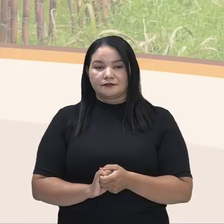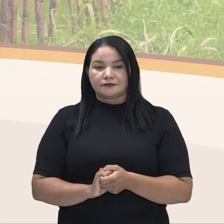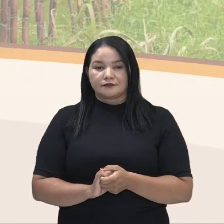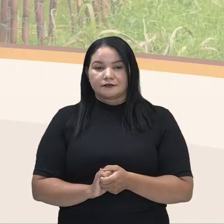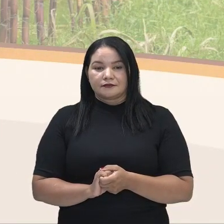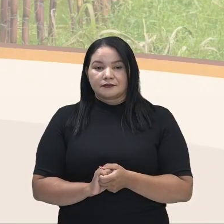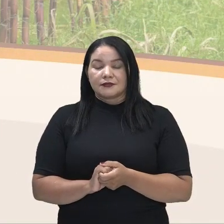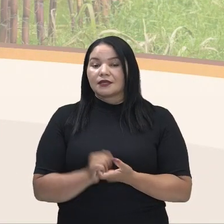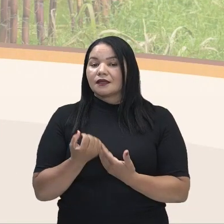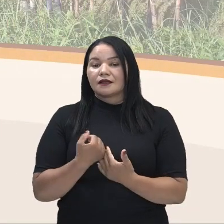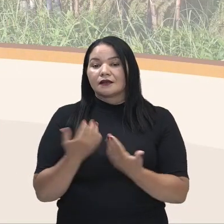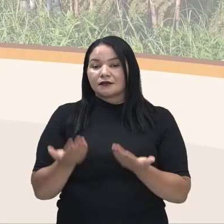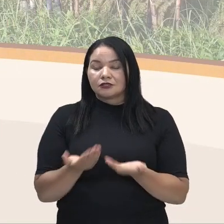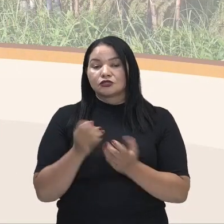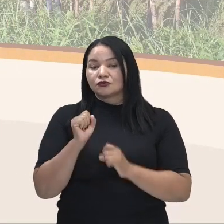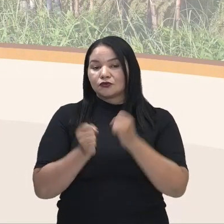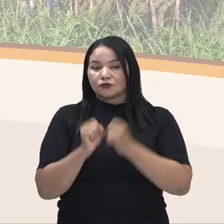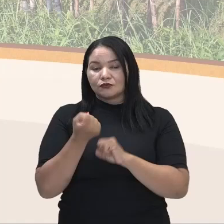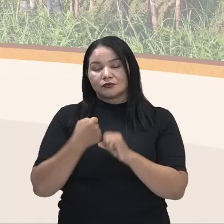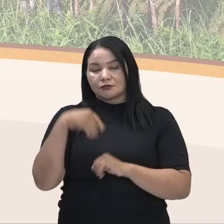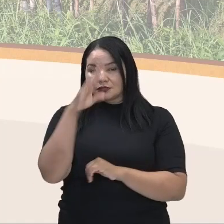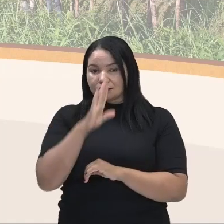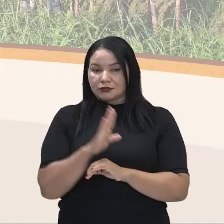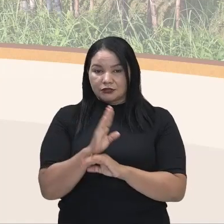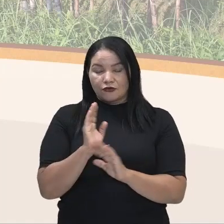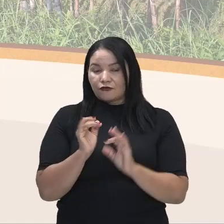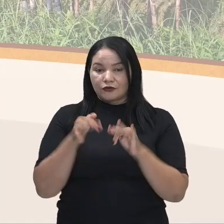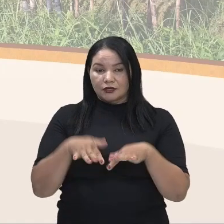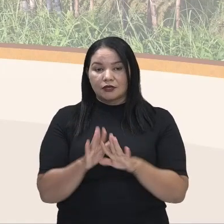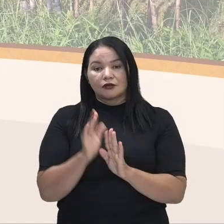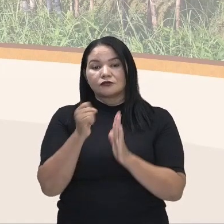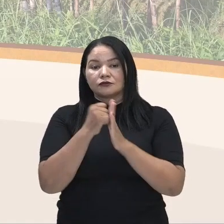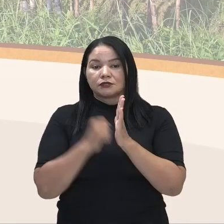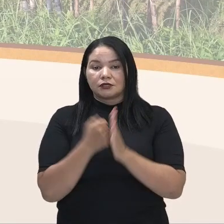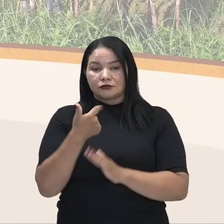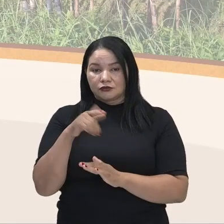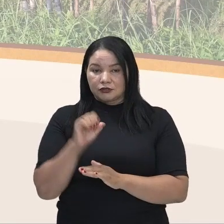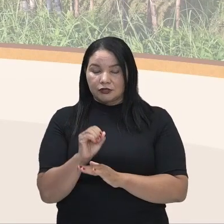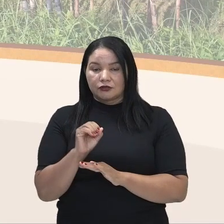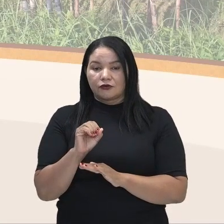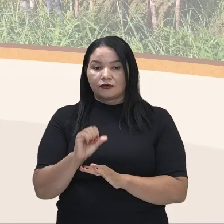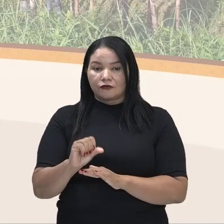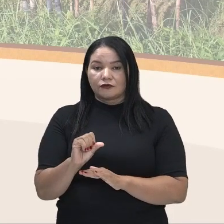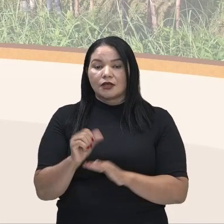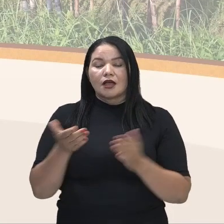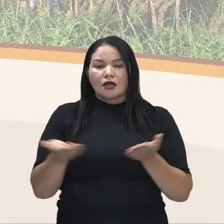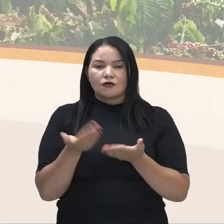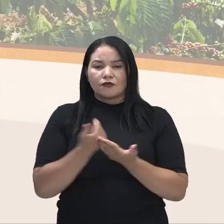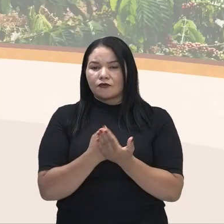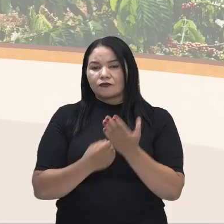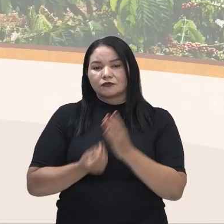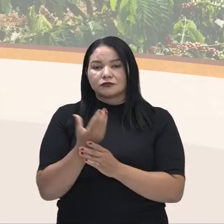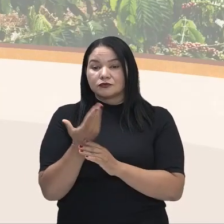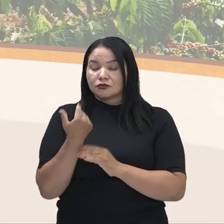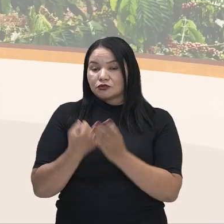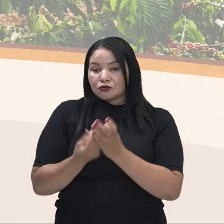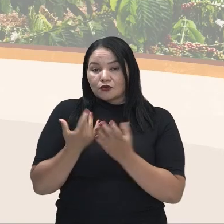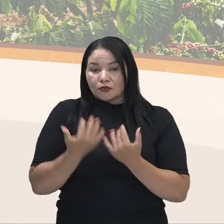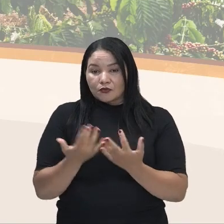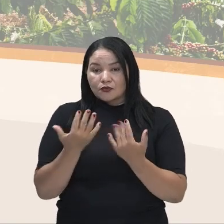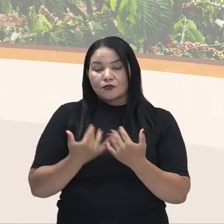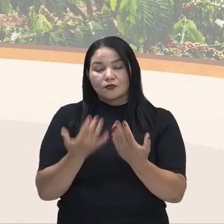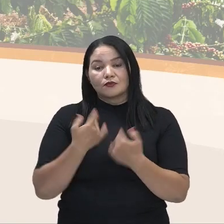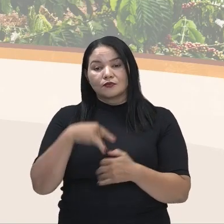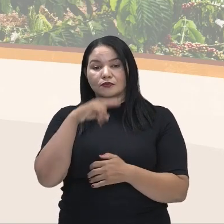Indústria brasileira no final do século XIX. Vocês podem observar aqui, nesse cenário, que nós temos aí a plantação de